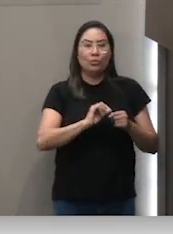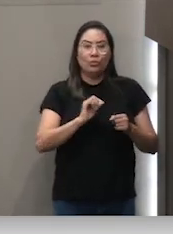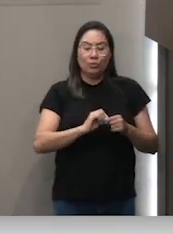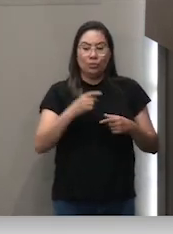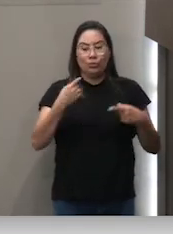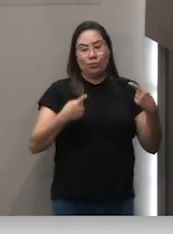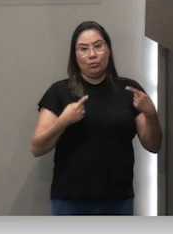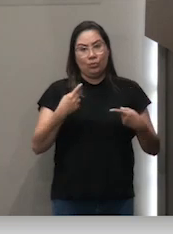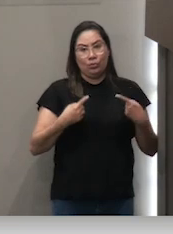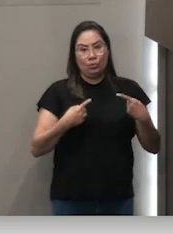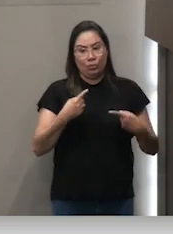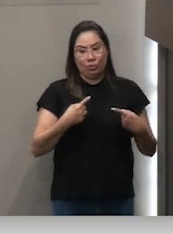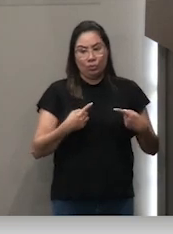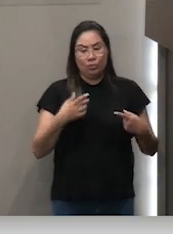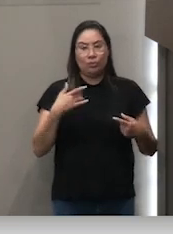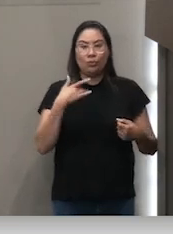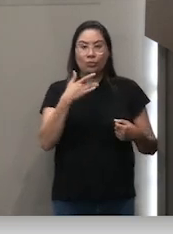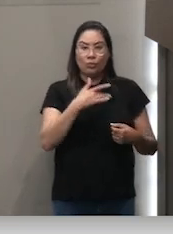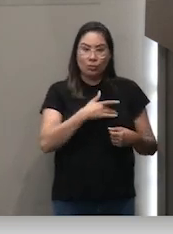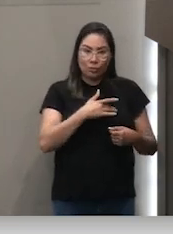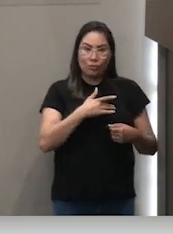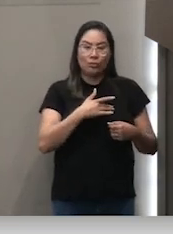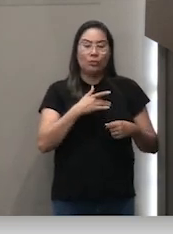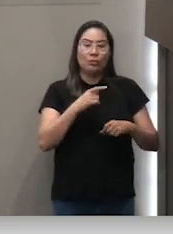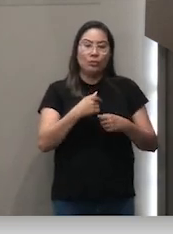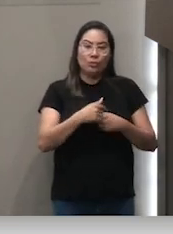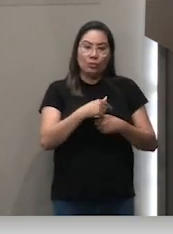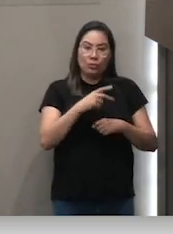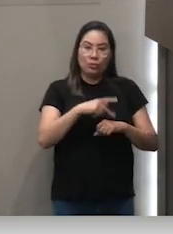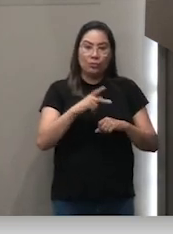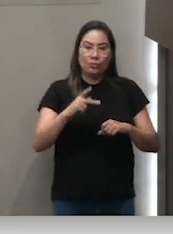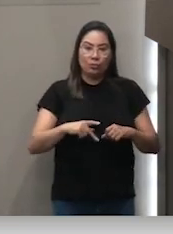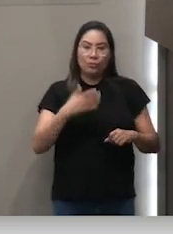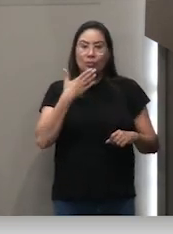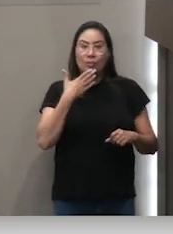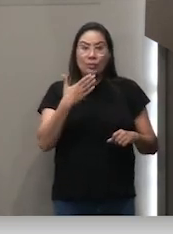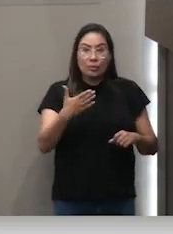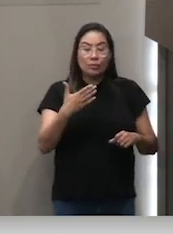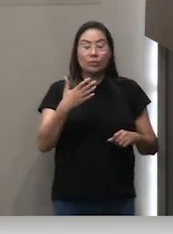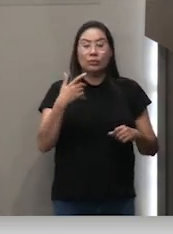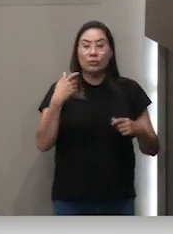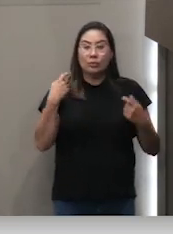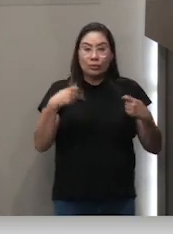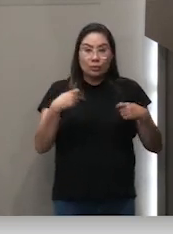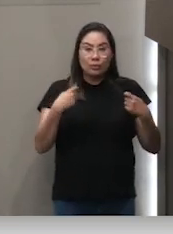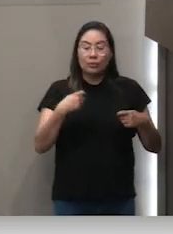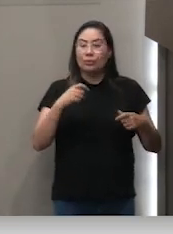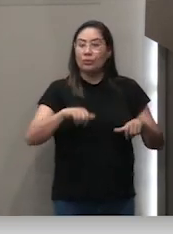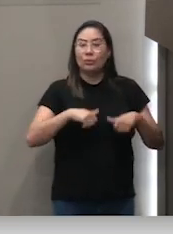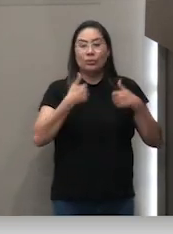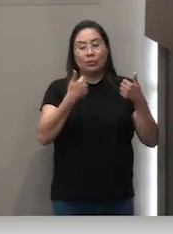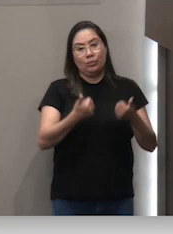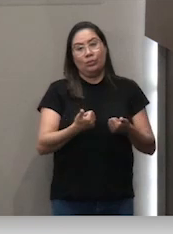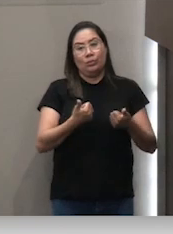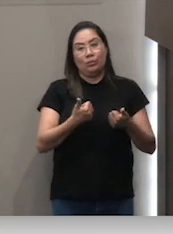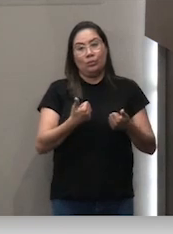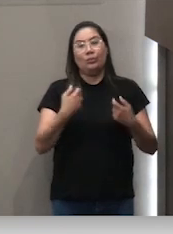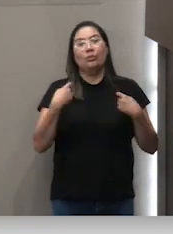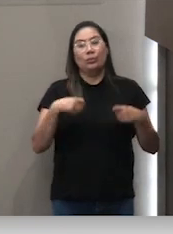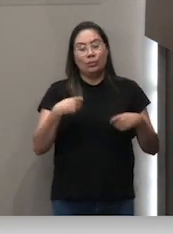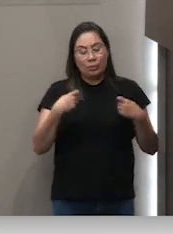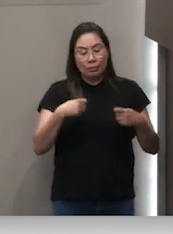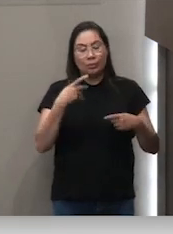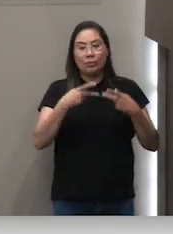este debate. A saúde pública do município está pedindo socorro. E precisa, sim, se tratar